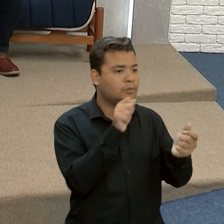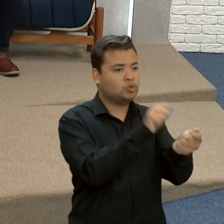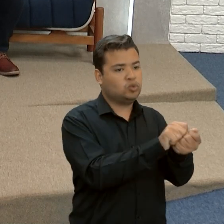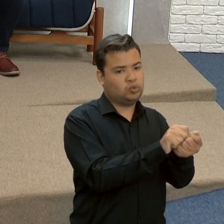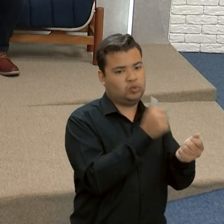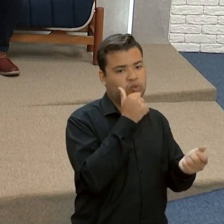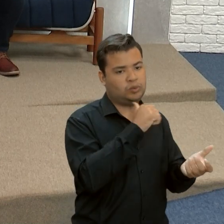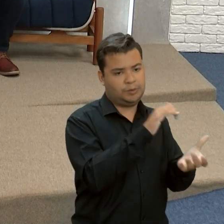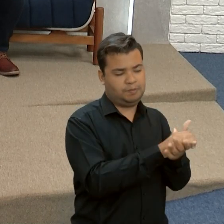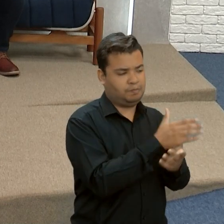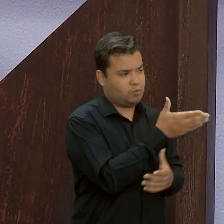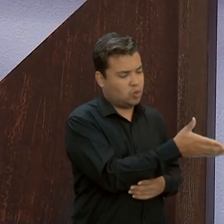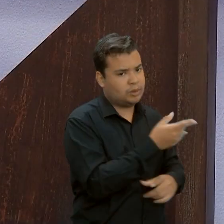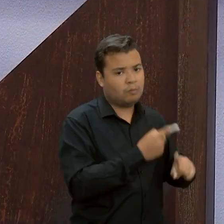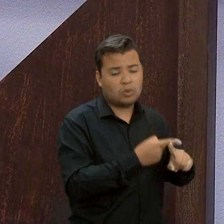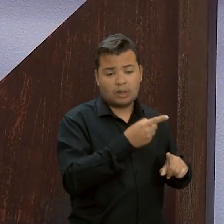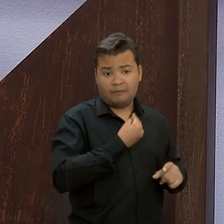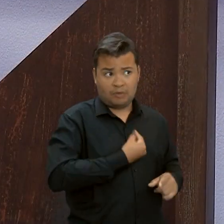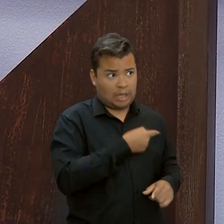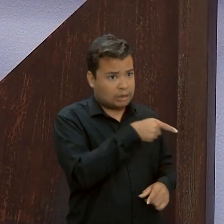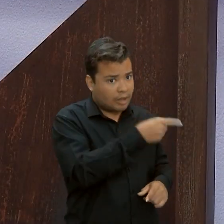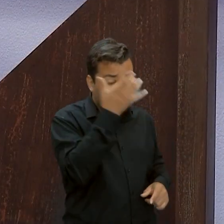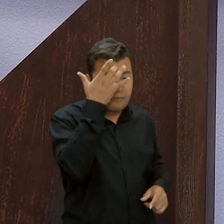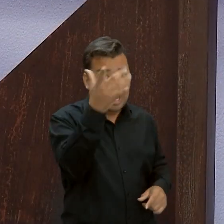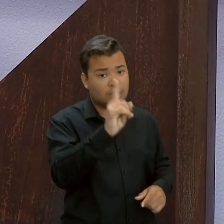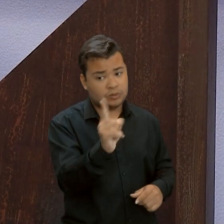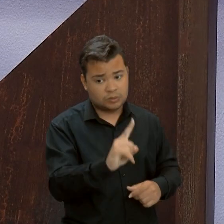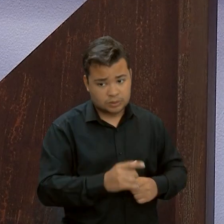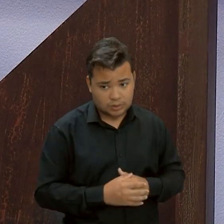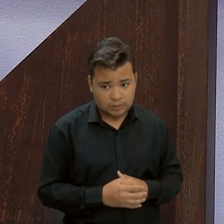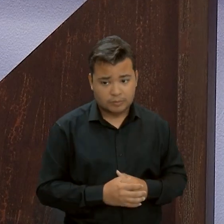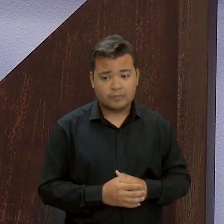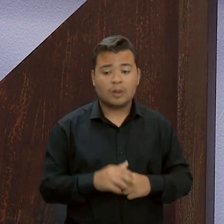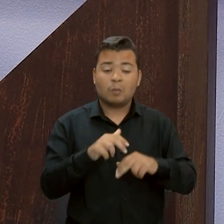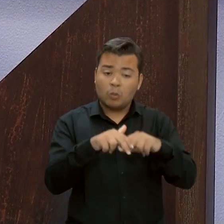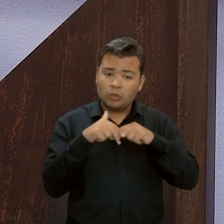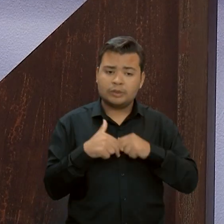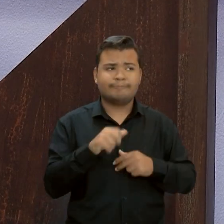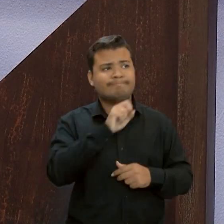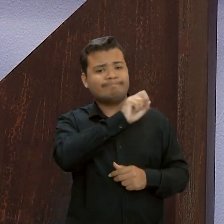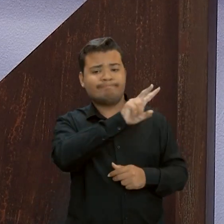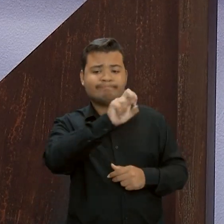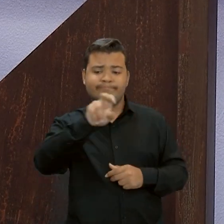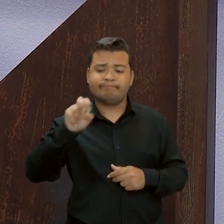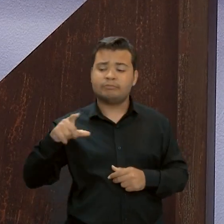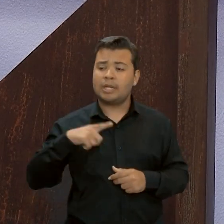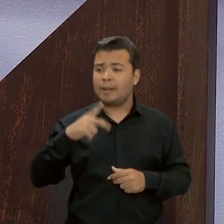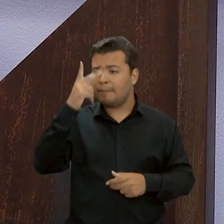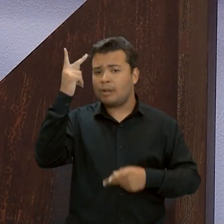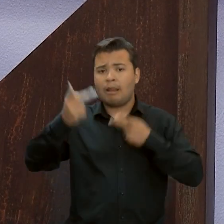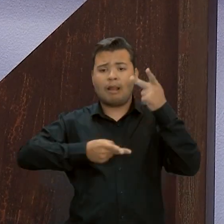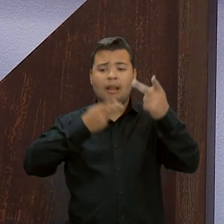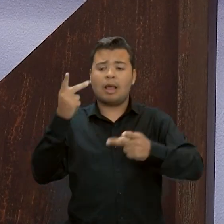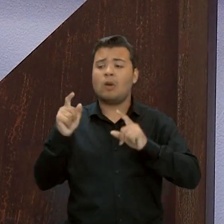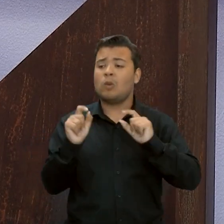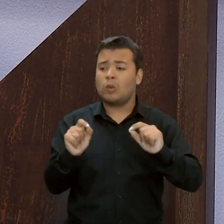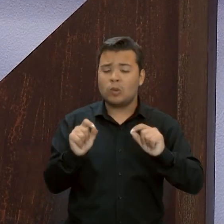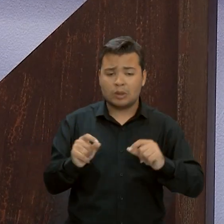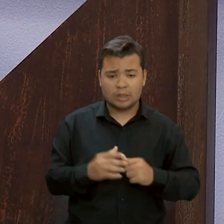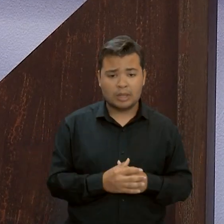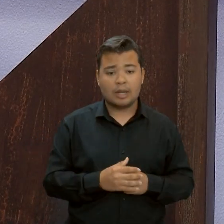não é fácil para ela. Por isso que a gente vê falar que muitas vezes mãe entra em depressão por